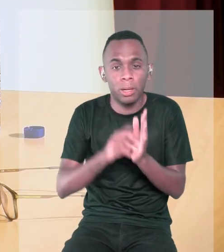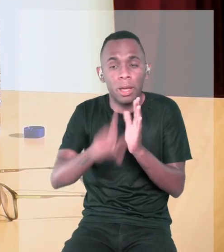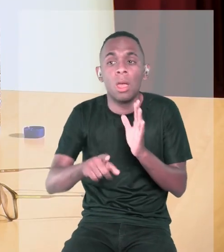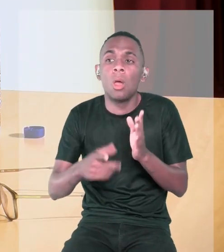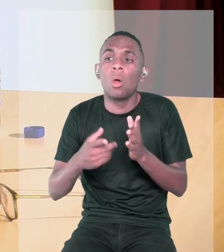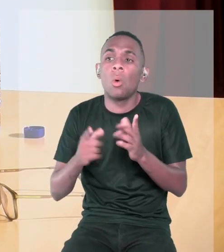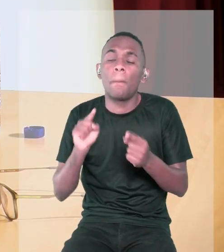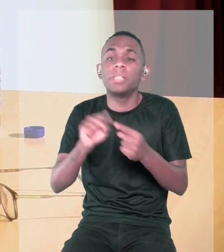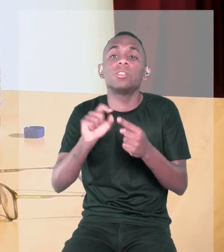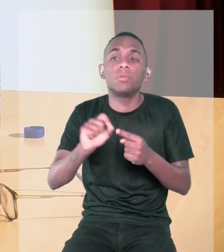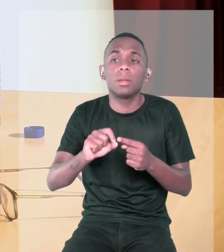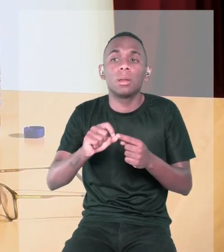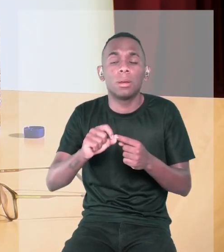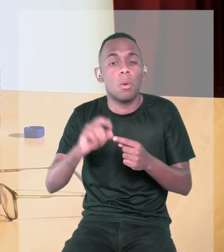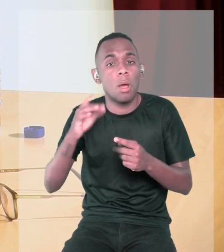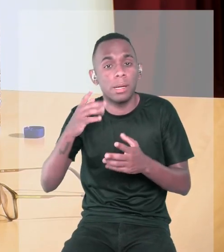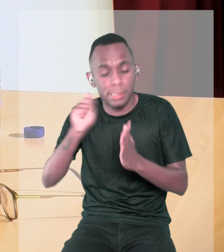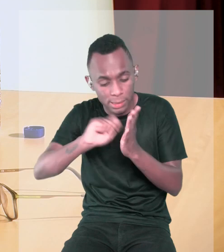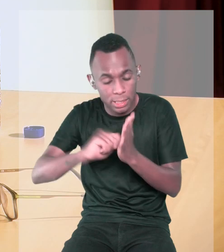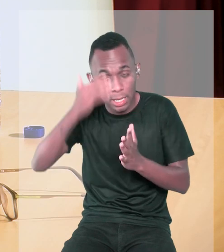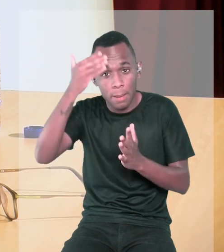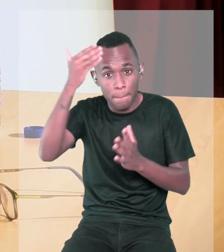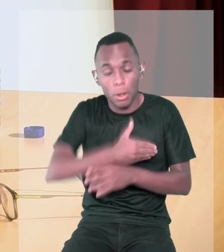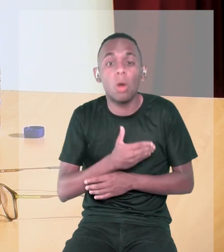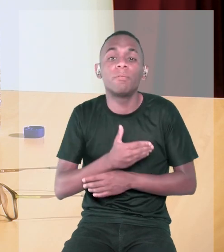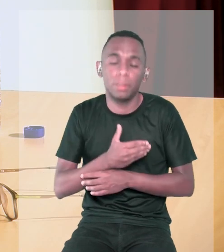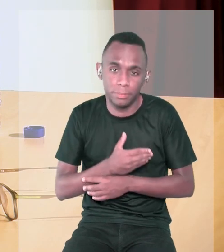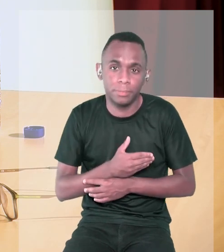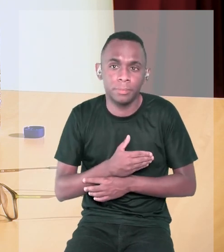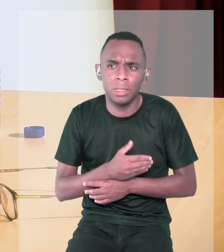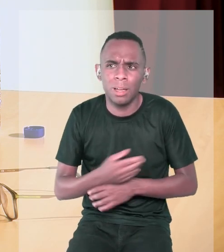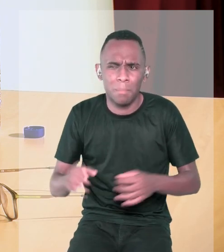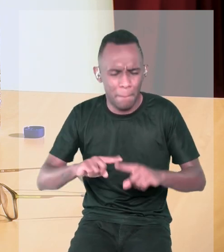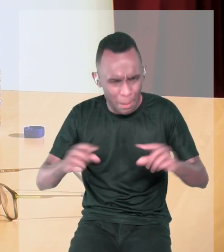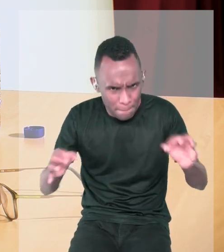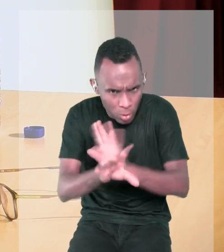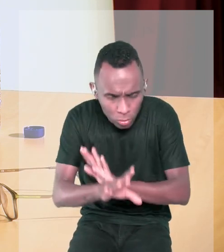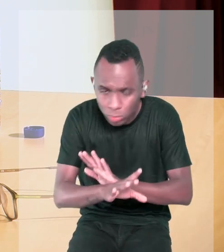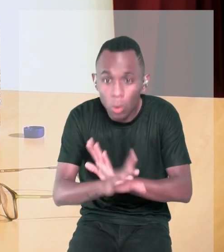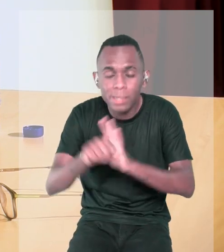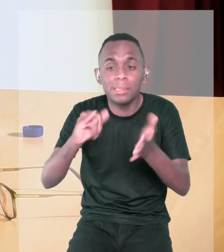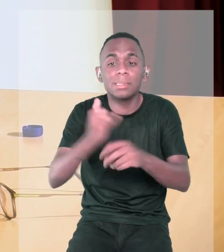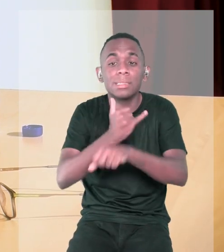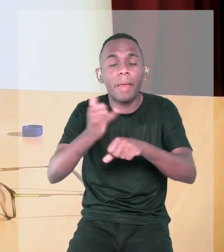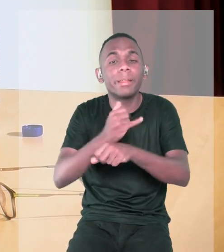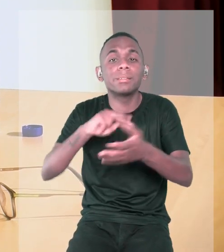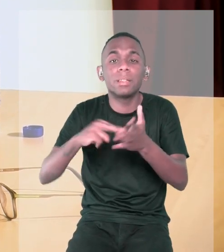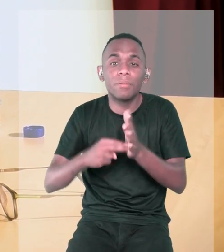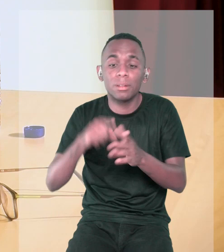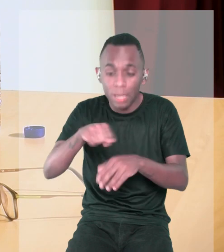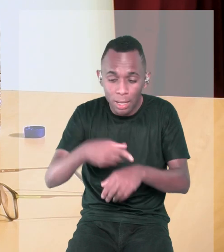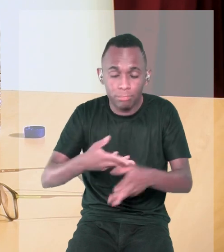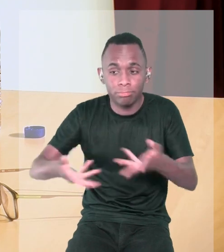que ele buscava era uma escrita que testemunhasse a si mesma, que não comunicasse algo pronto, mas que fosse ela mesma a comunicação